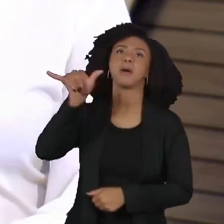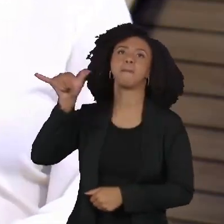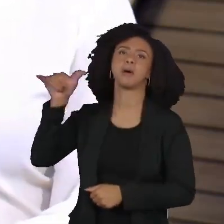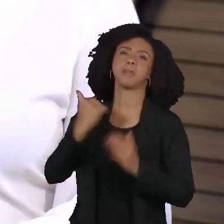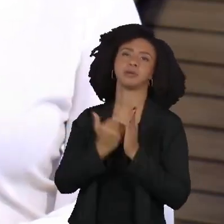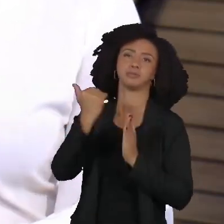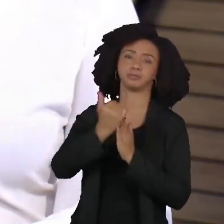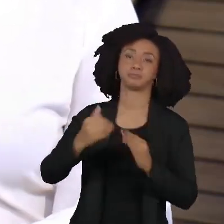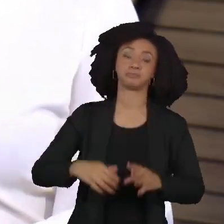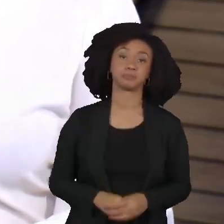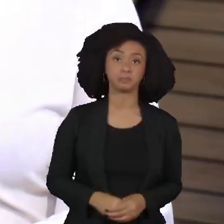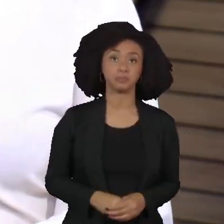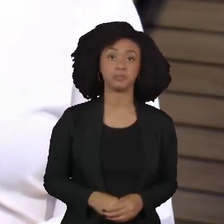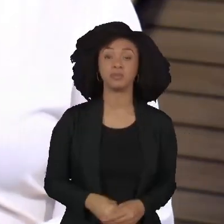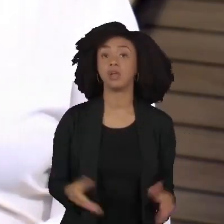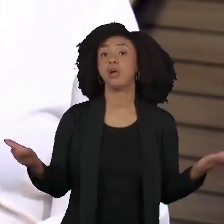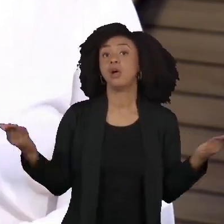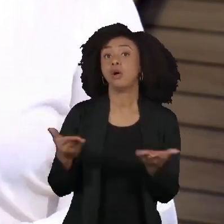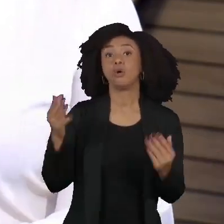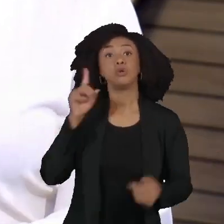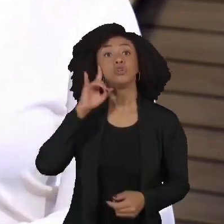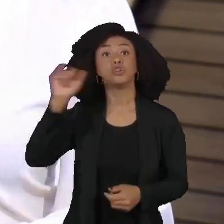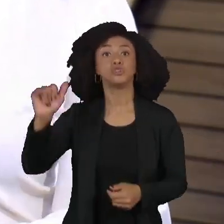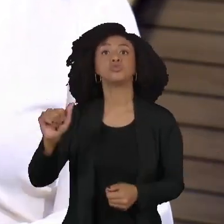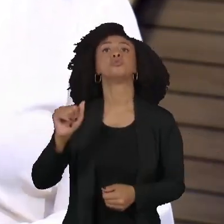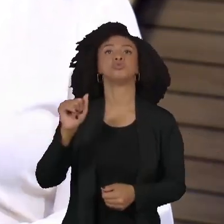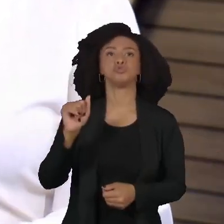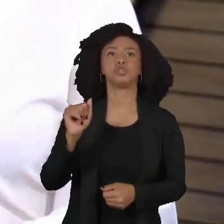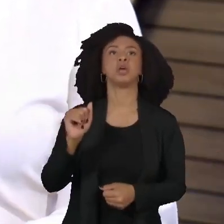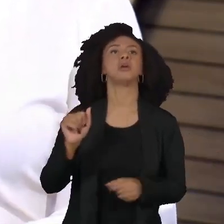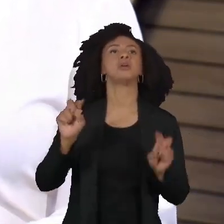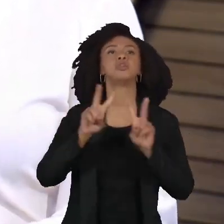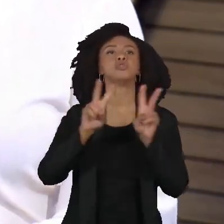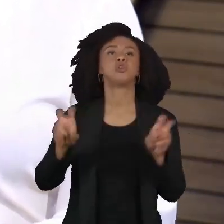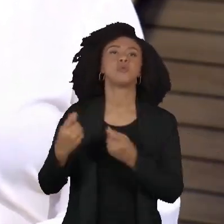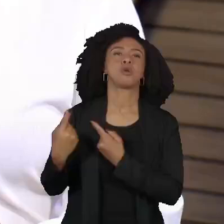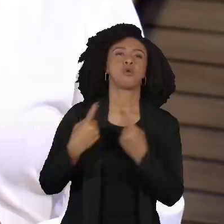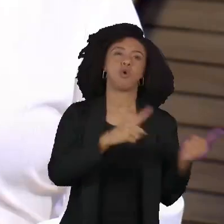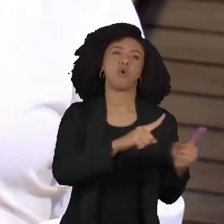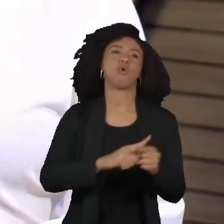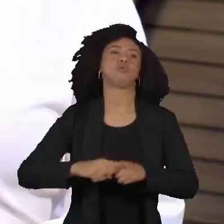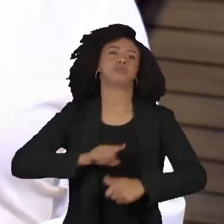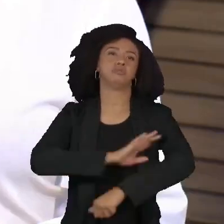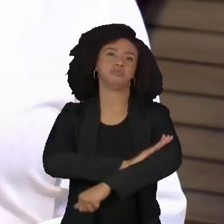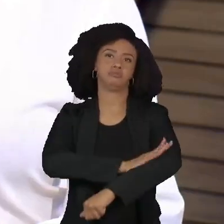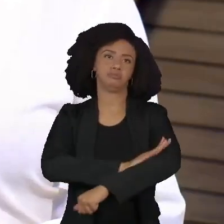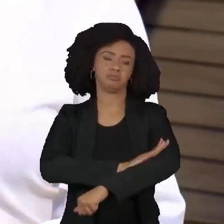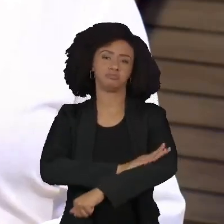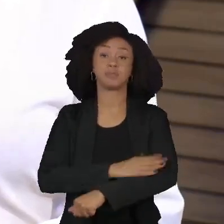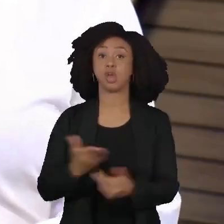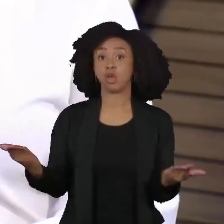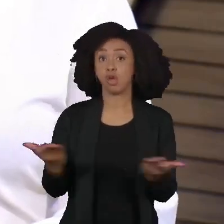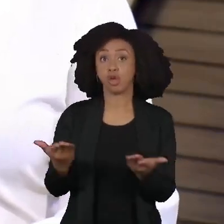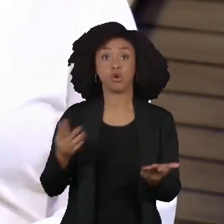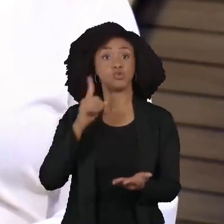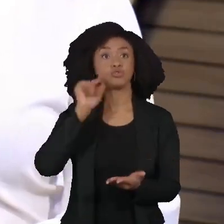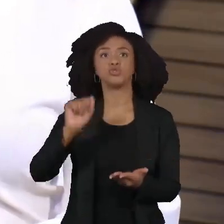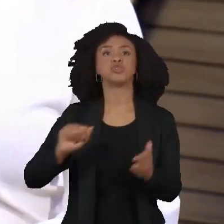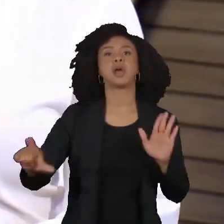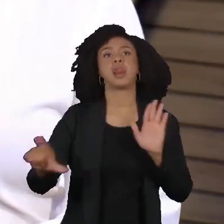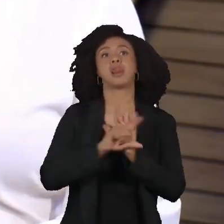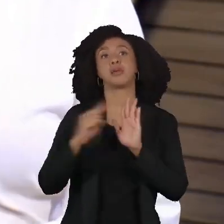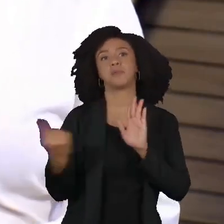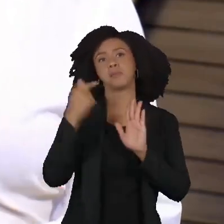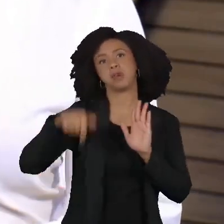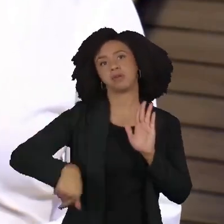Hoje é o Dia Nacional de Combate à Discriminação Racial. A data marca a aprovação da primeira lei brasileira contra o racismo,